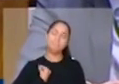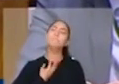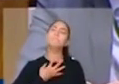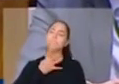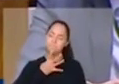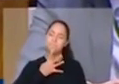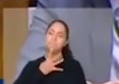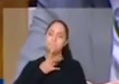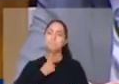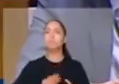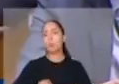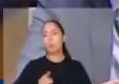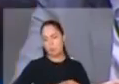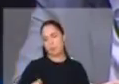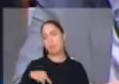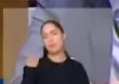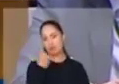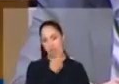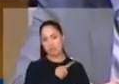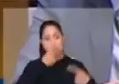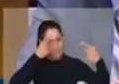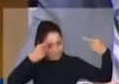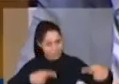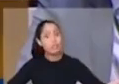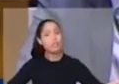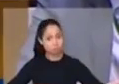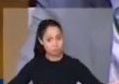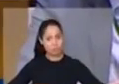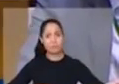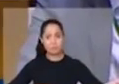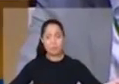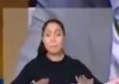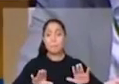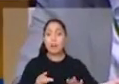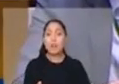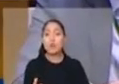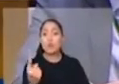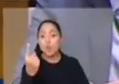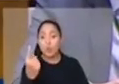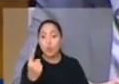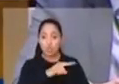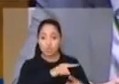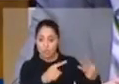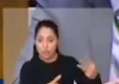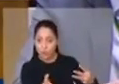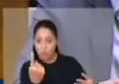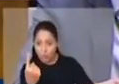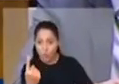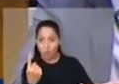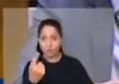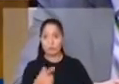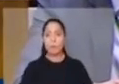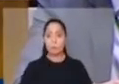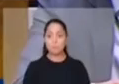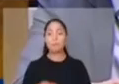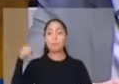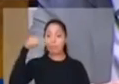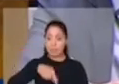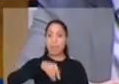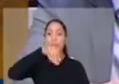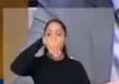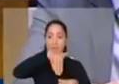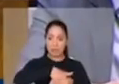nossos problemas e os nossos desafios. E apenas um de vocês, e a partir dessa